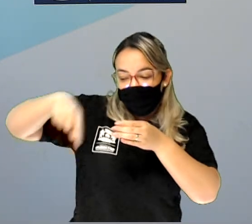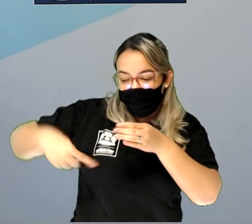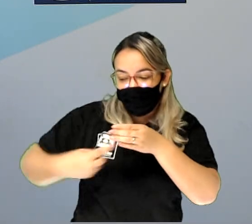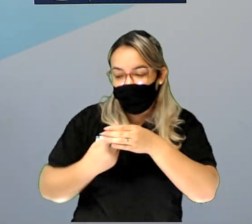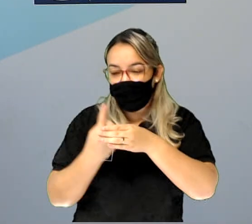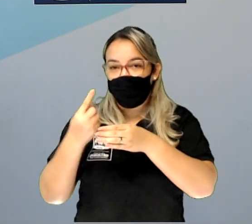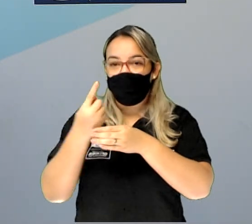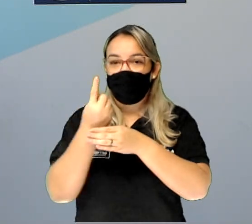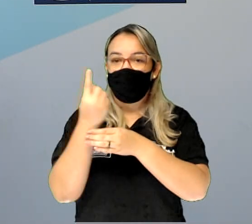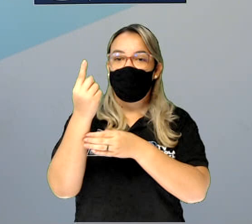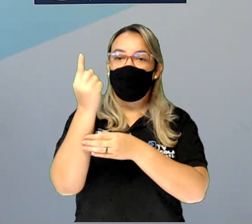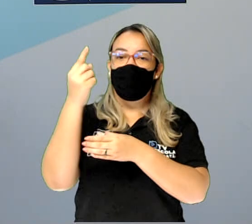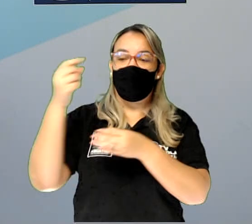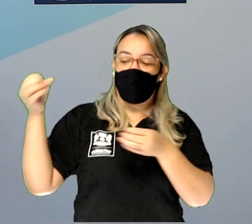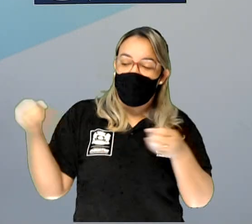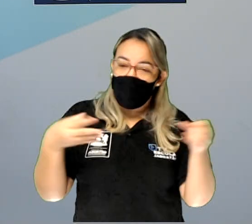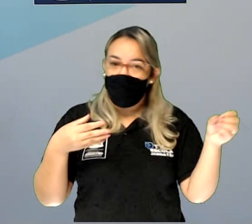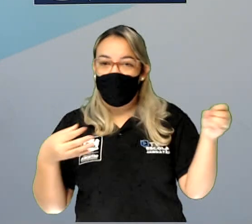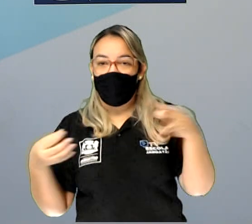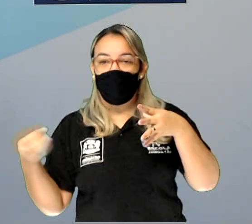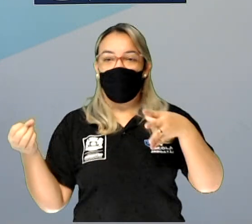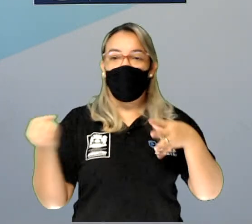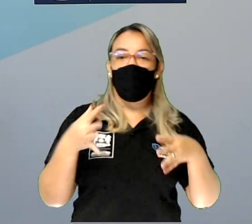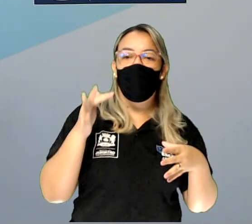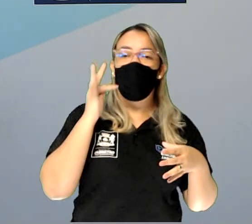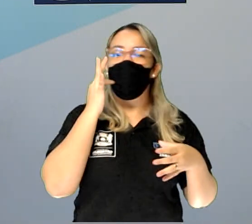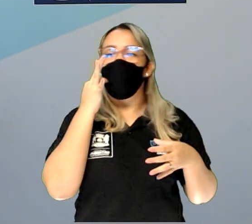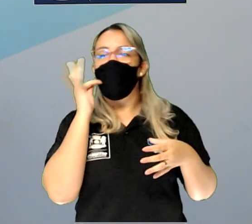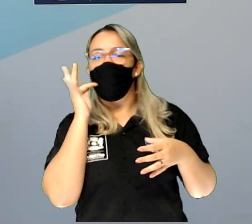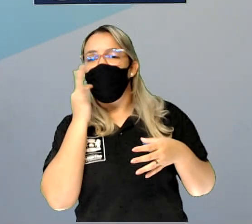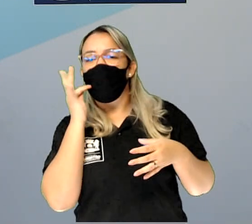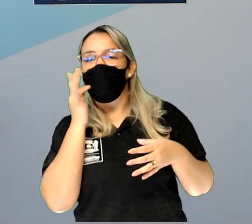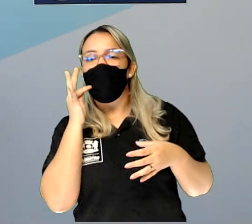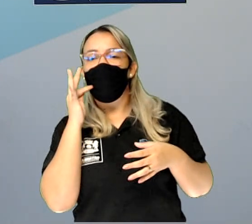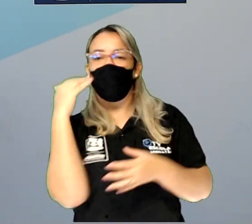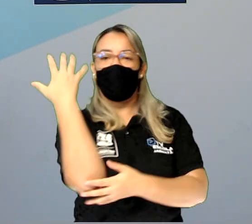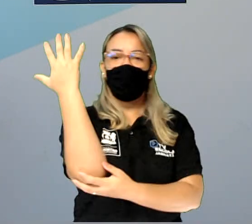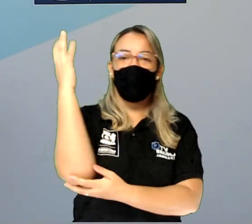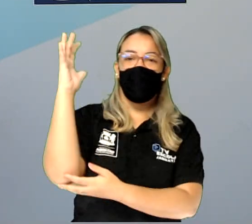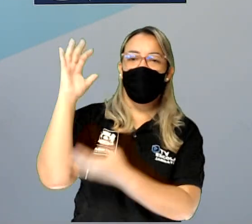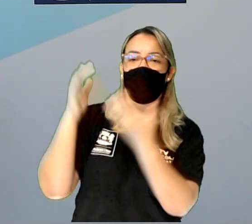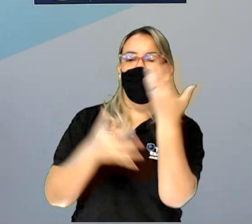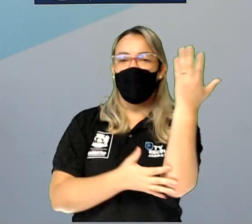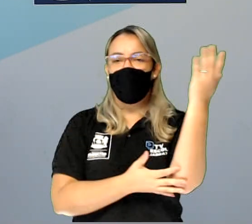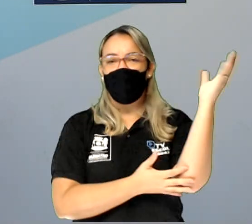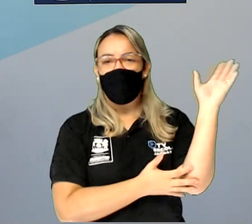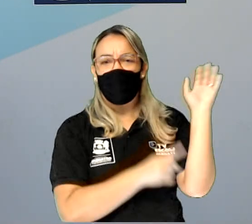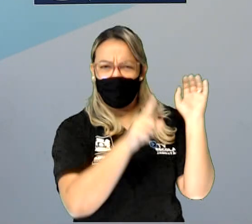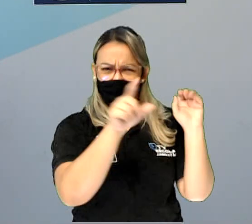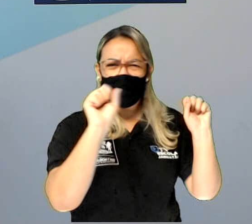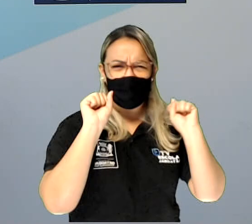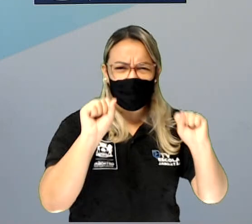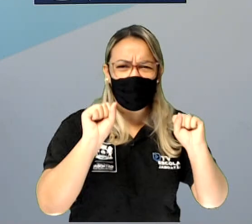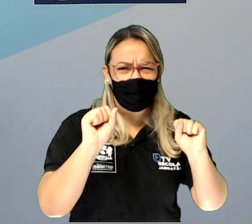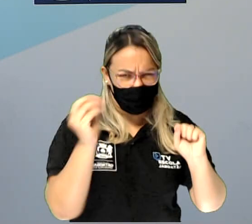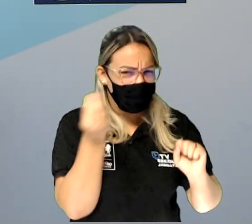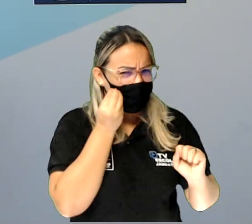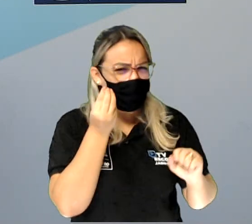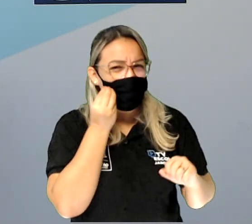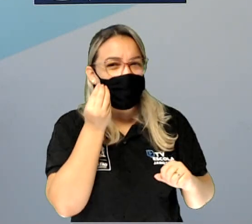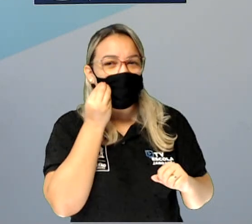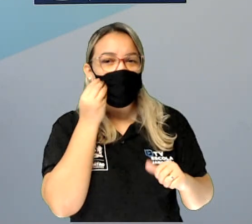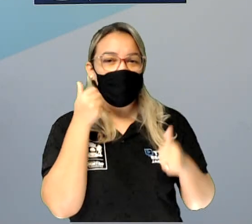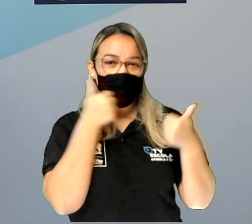novos frutos, nascer novas árvores. Se você puder plantar, né? Faça isso, não espere para amanhã,